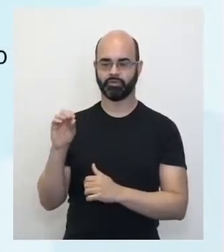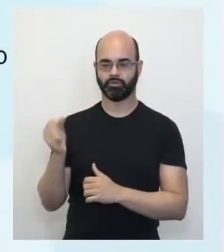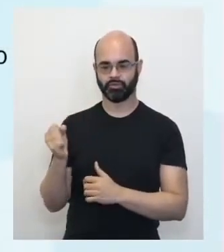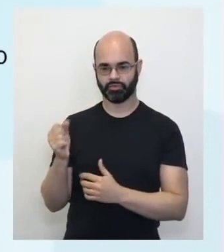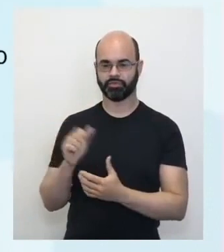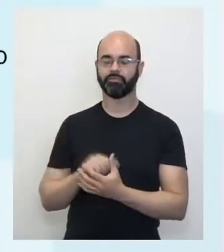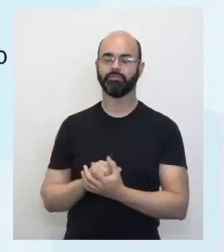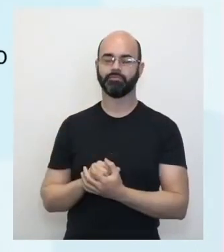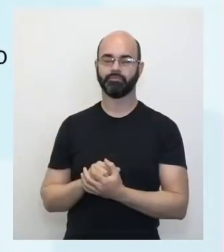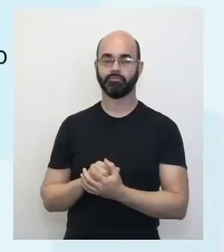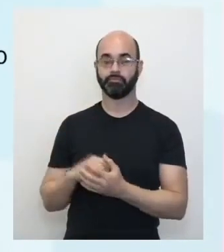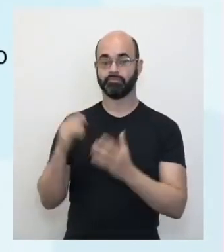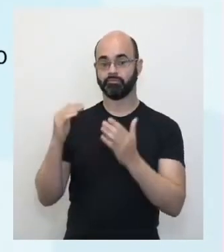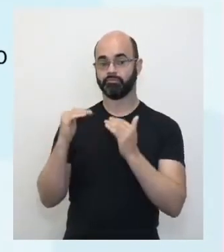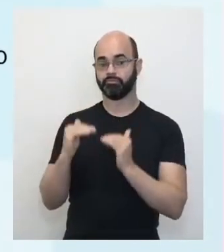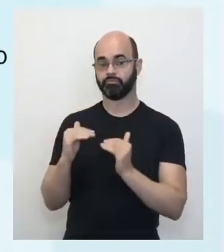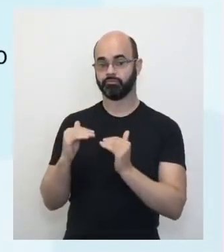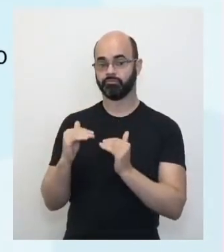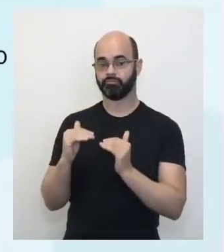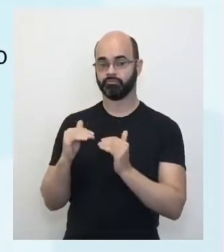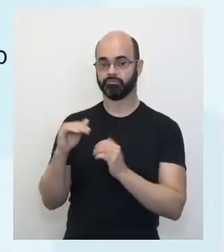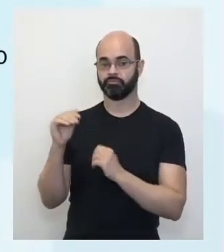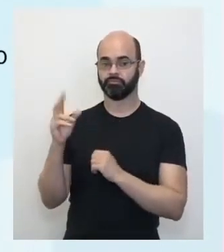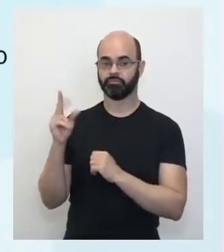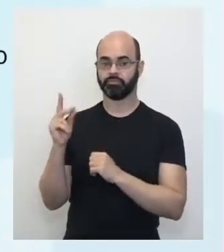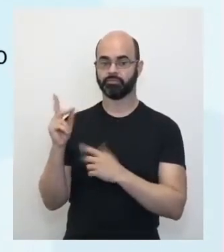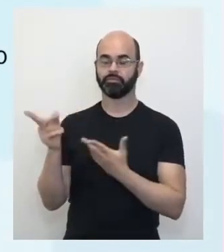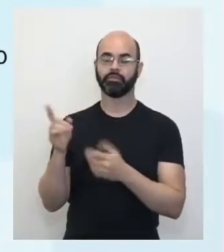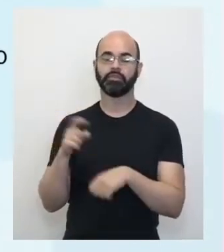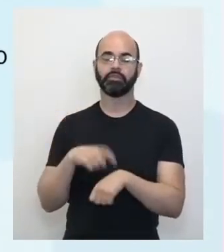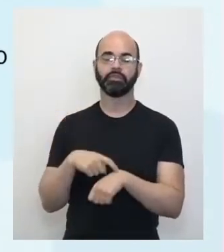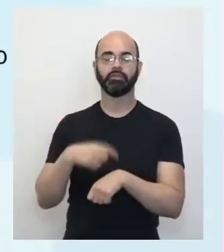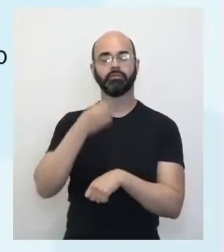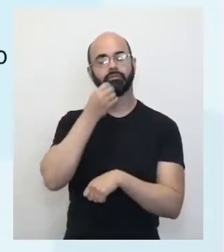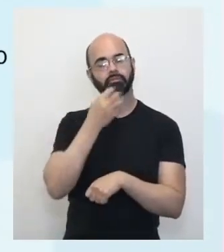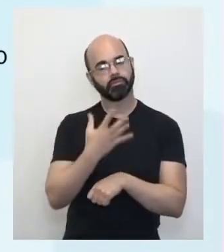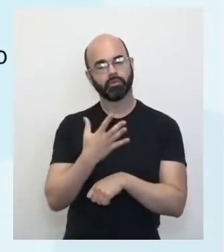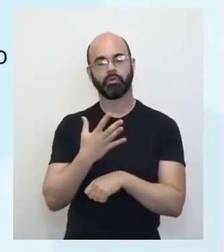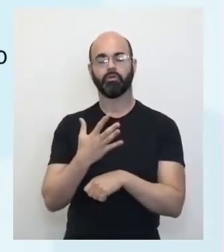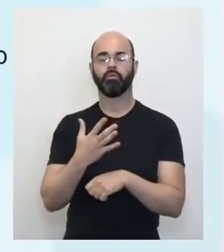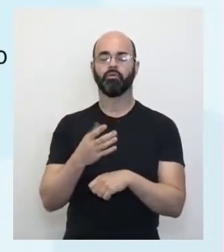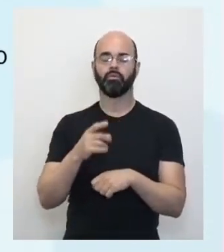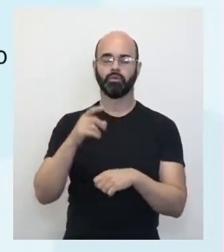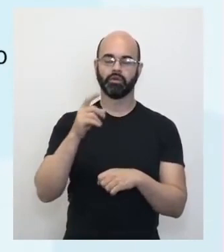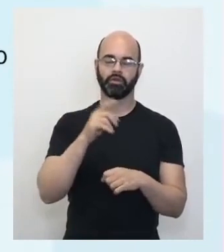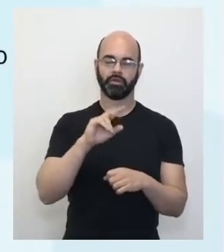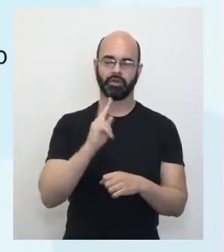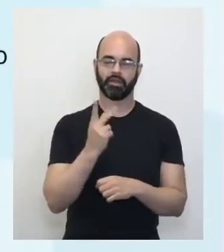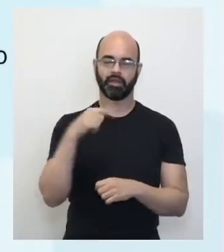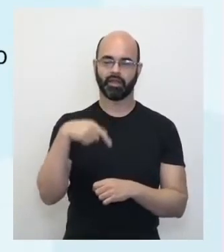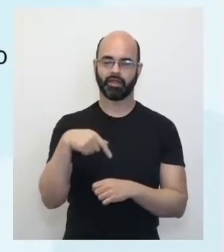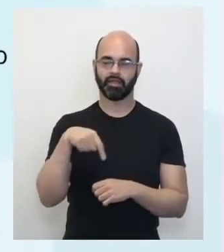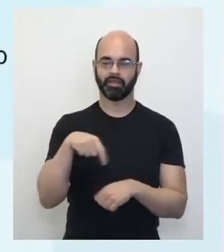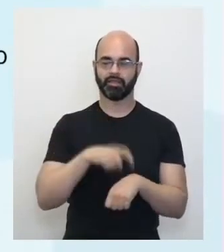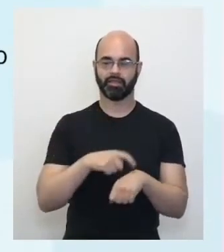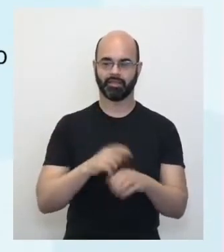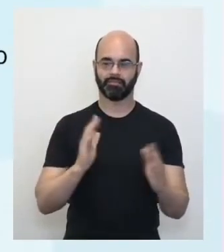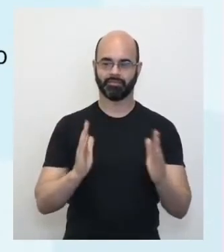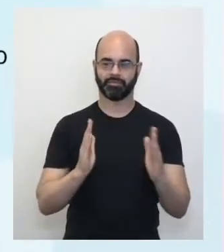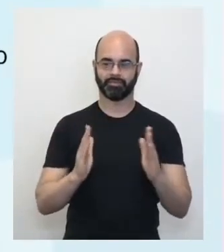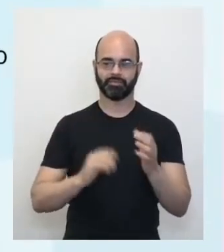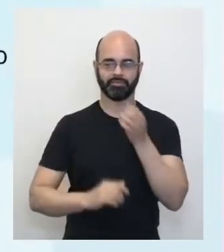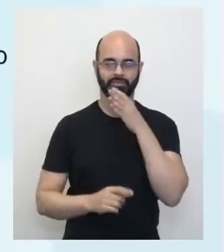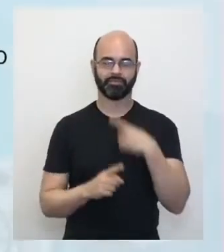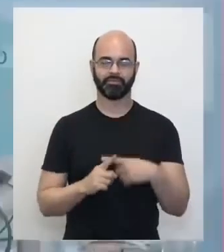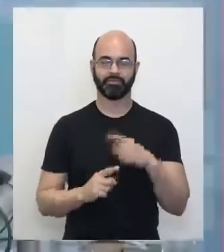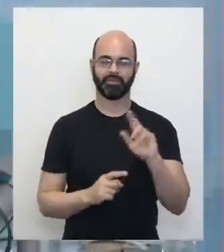manchete já relata, né, retrata o bom, né, momento que está vivendo ou viveu a Histórias em Quadrinhos. Até porque Histórias